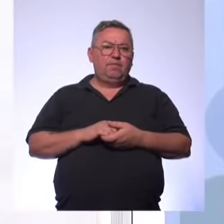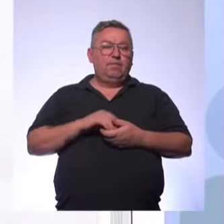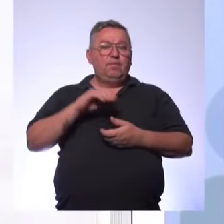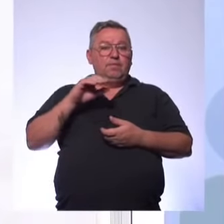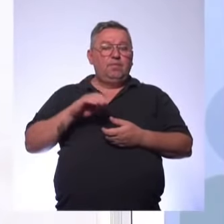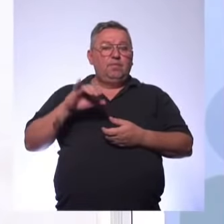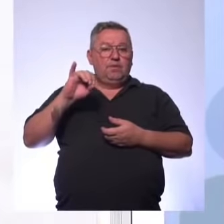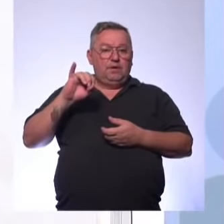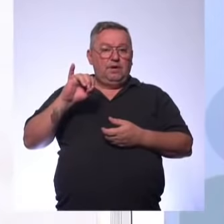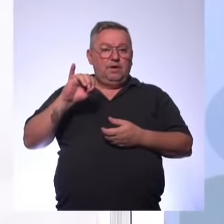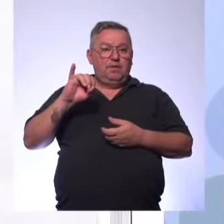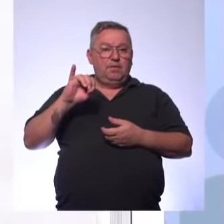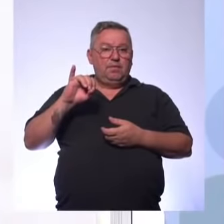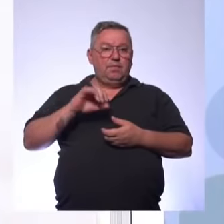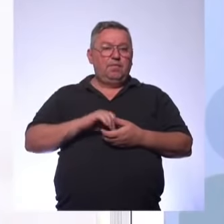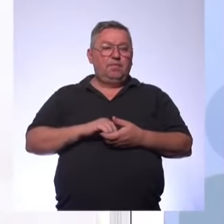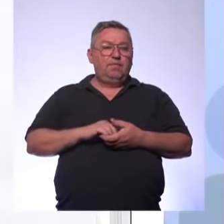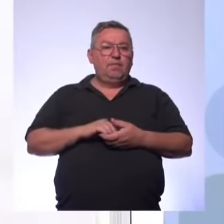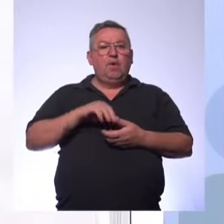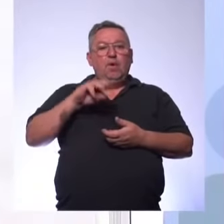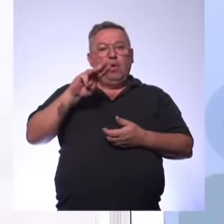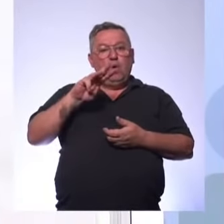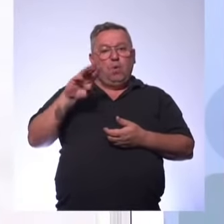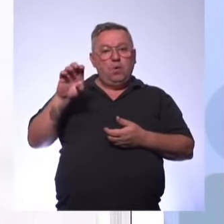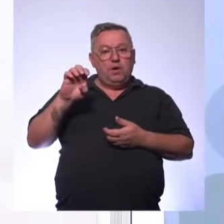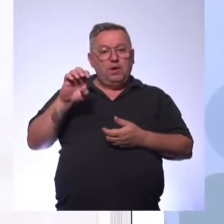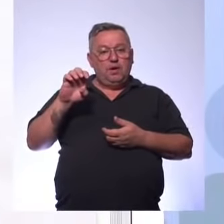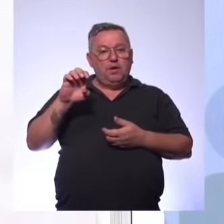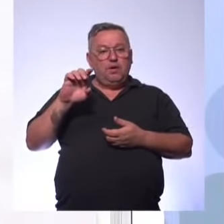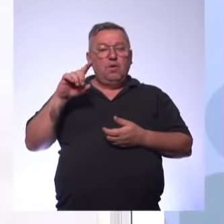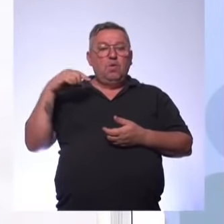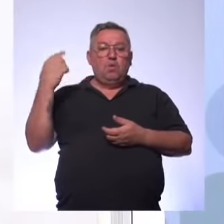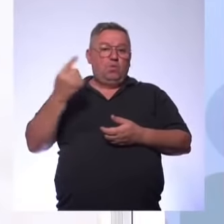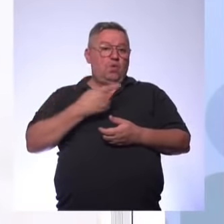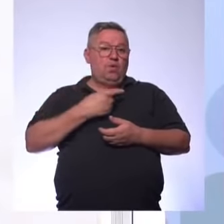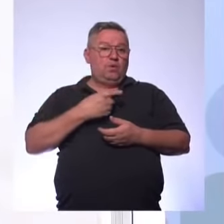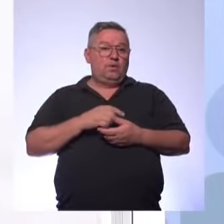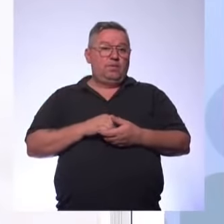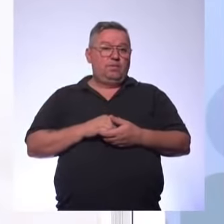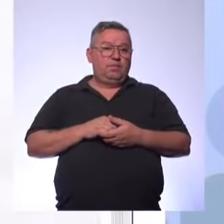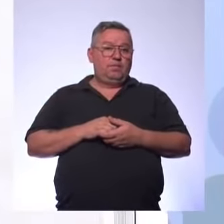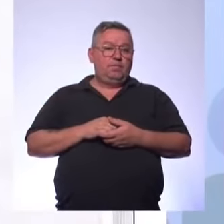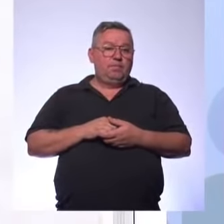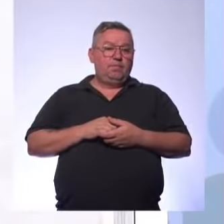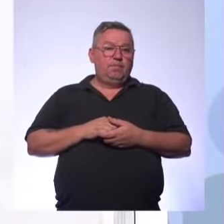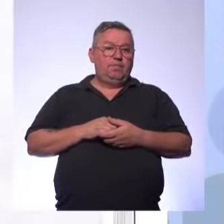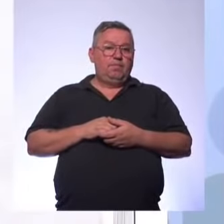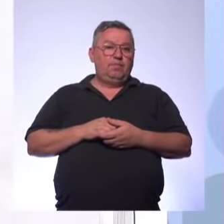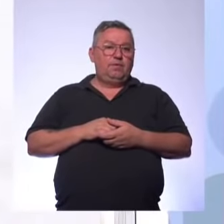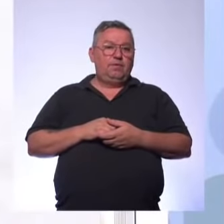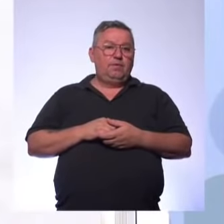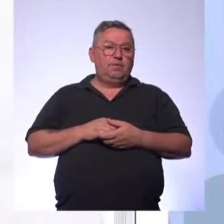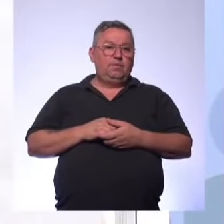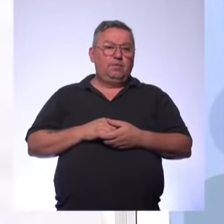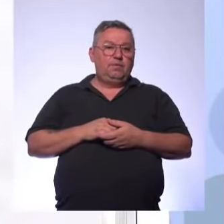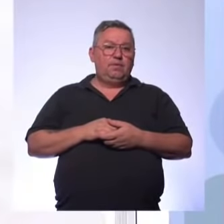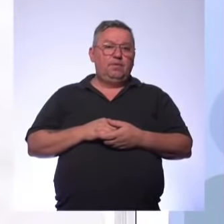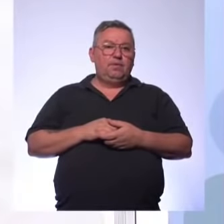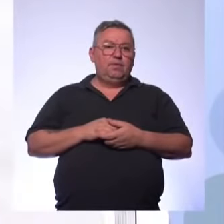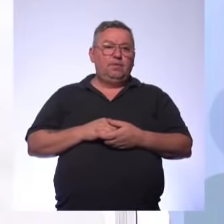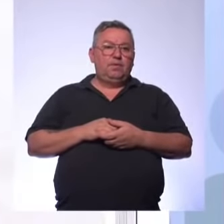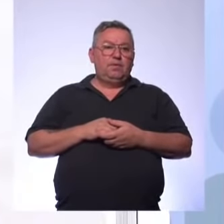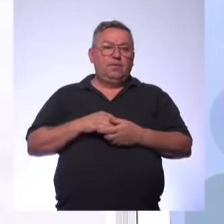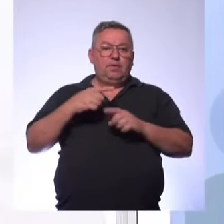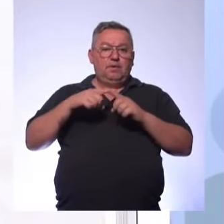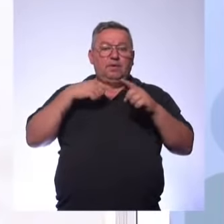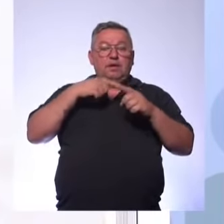então, aqui, we. Nós. Você, eu posso estar perguntando vocês ou você. O auxiliar da pergunta vai ser o da resposta. Se ele